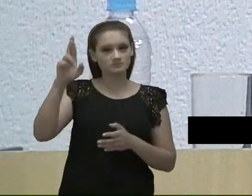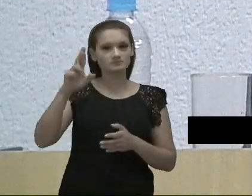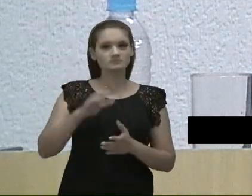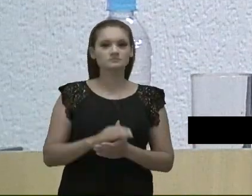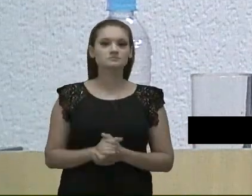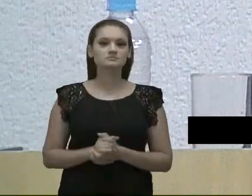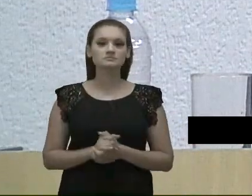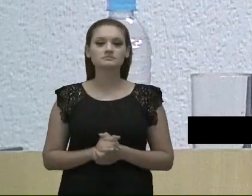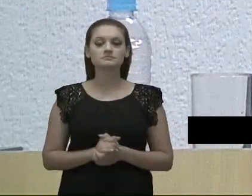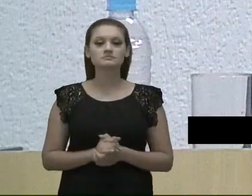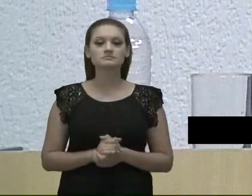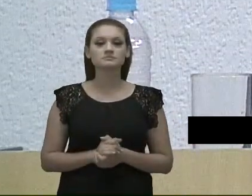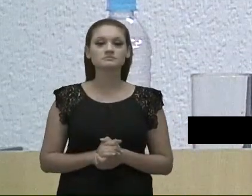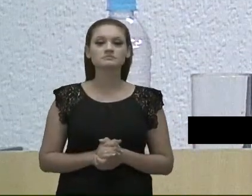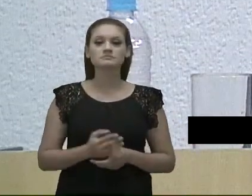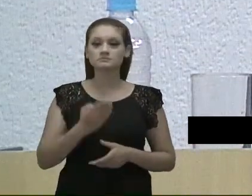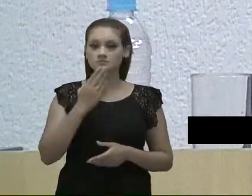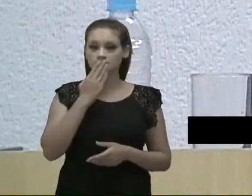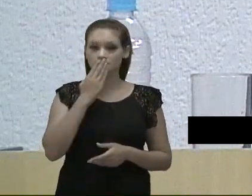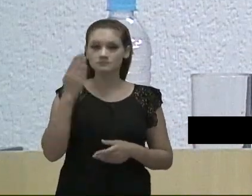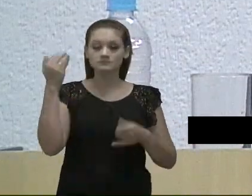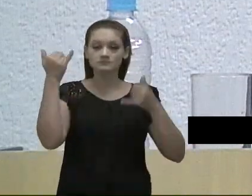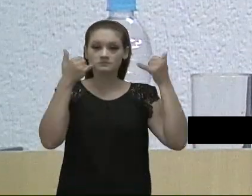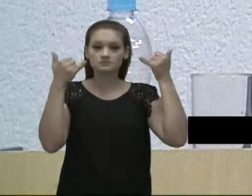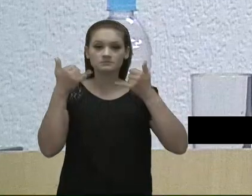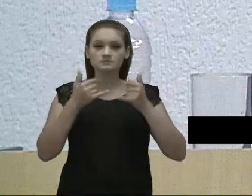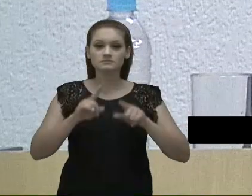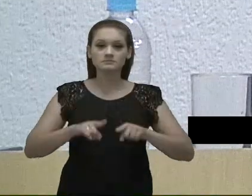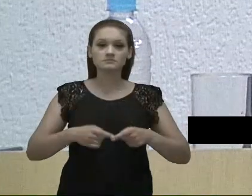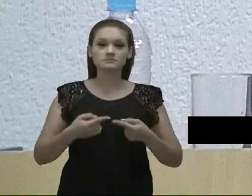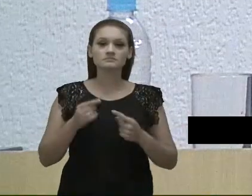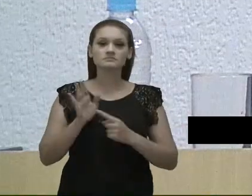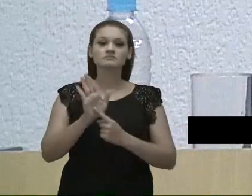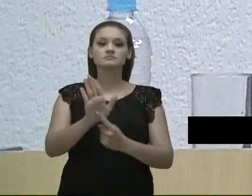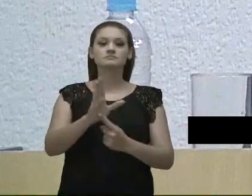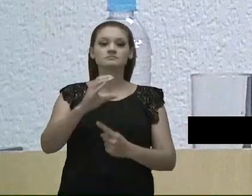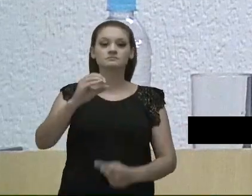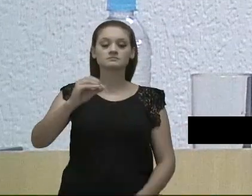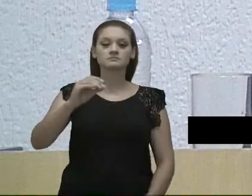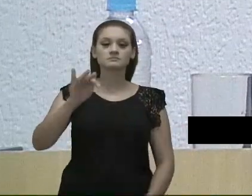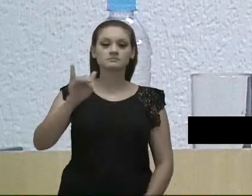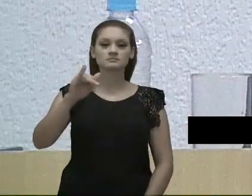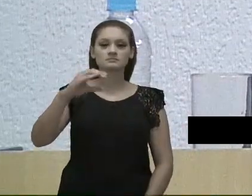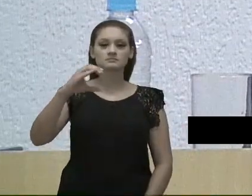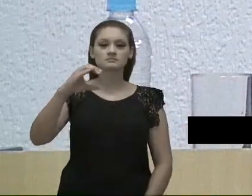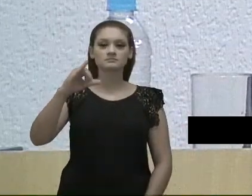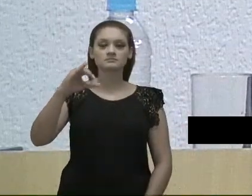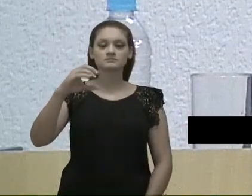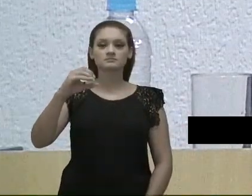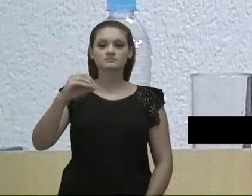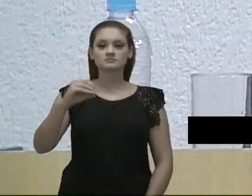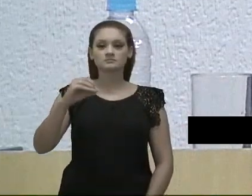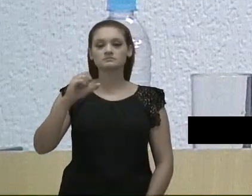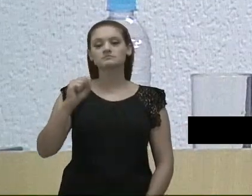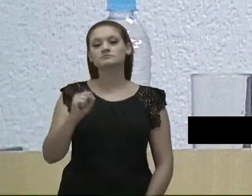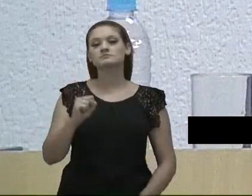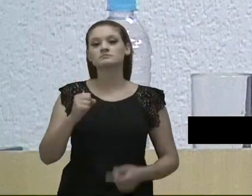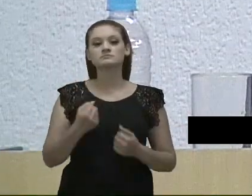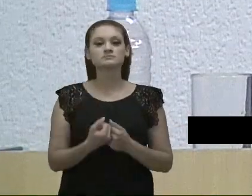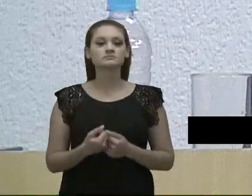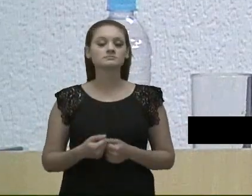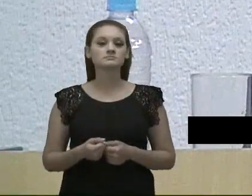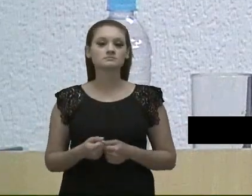senhora, requerendo informações, mas não apresentaram ofícios com essas informações.